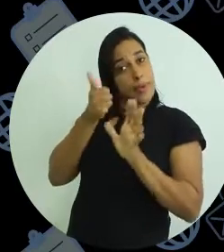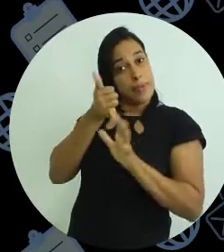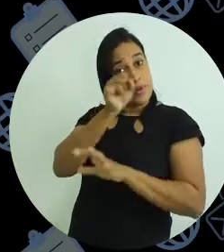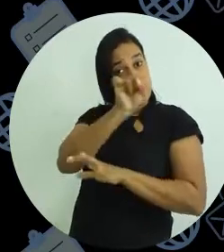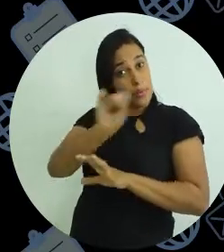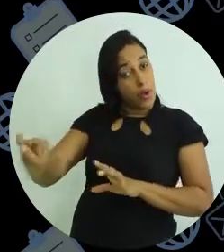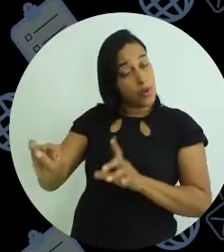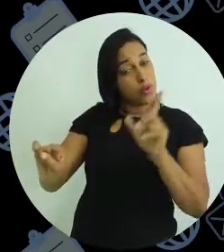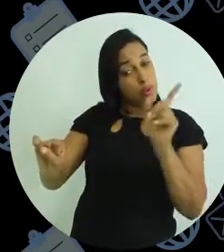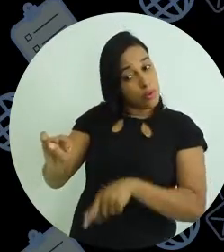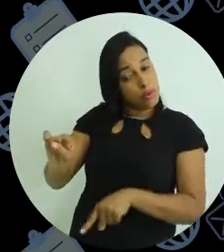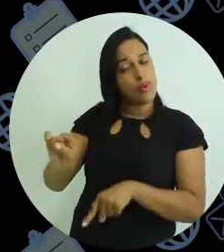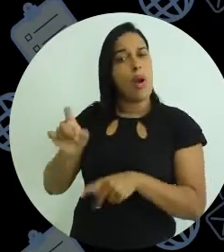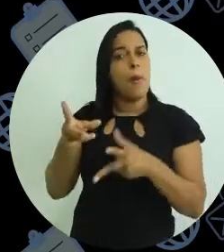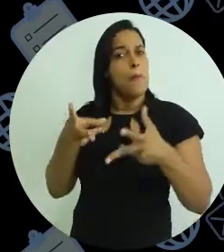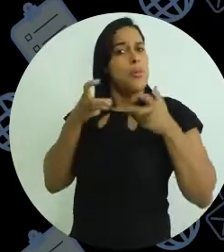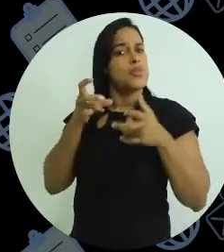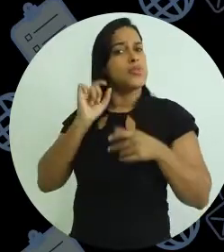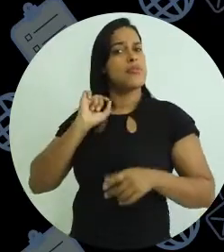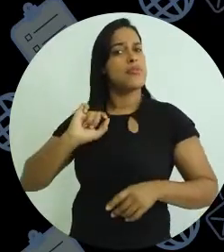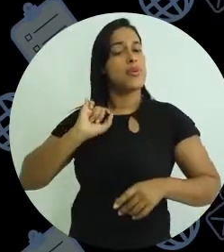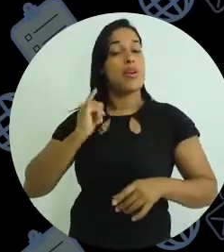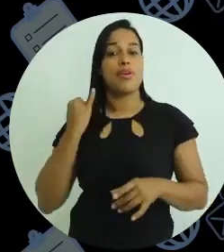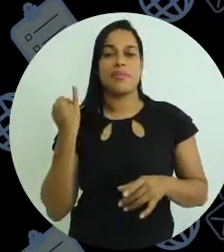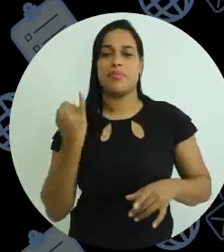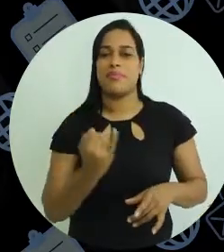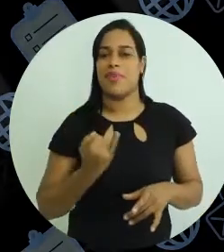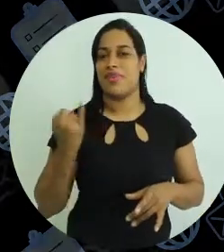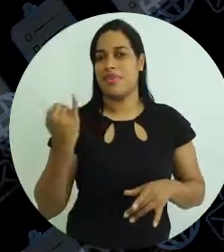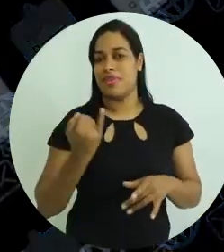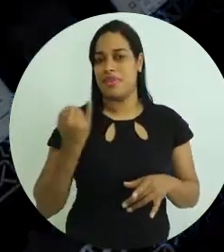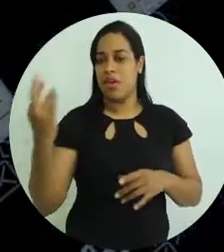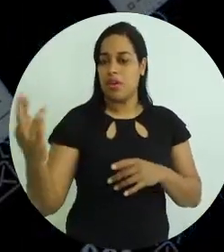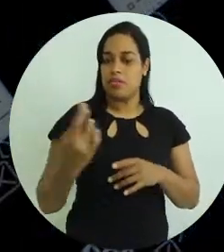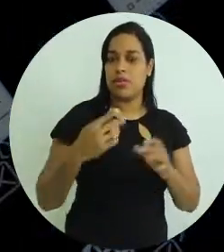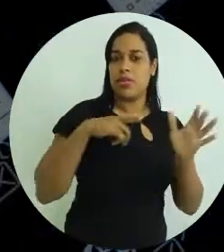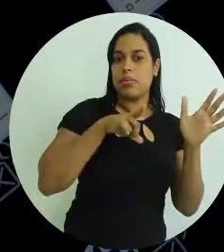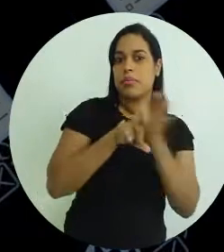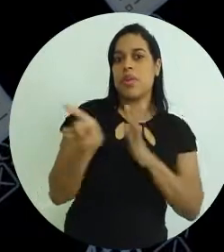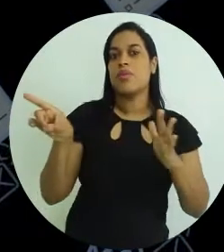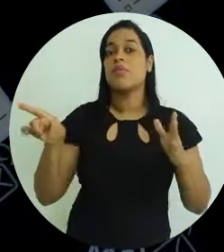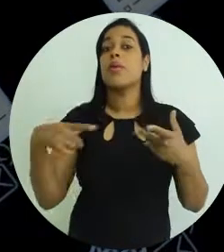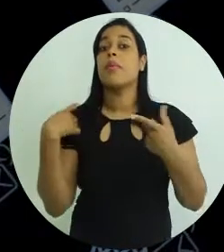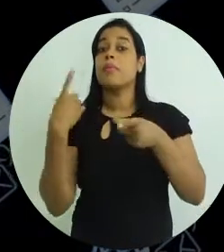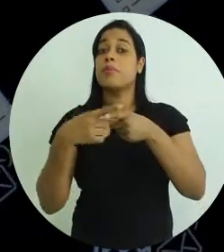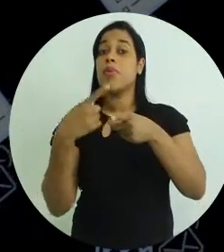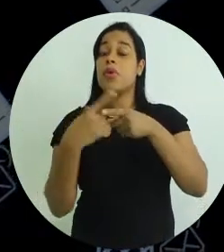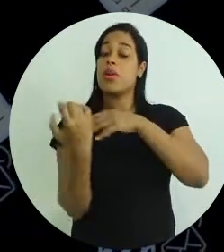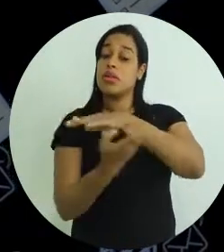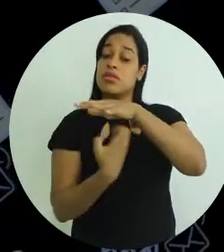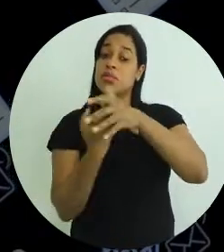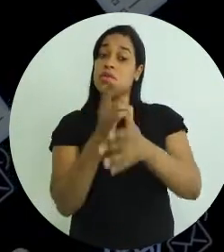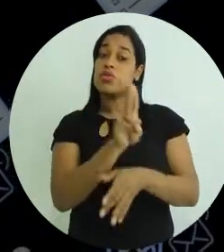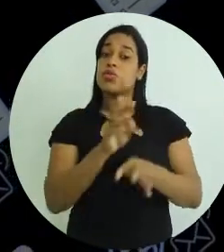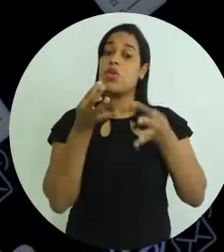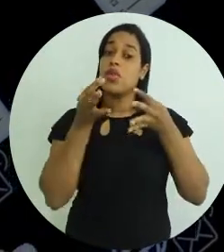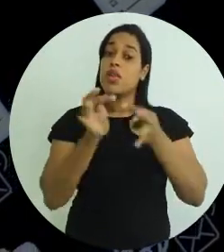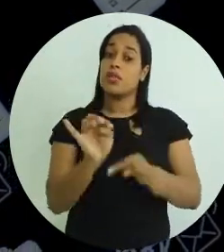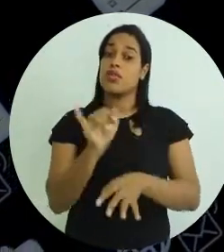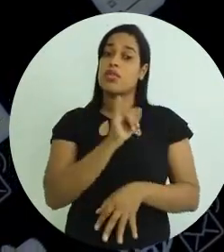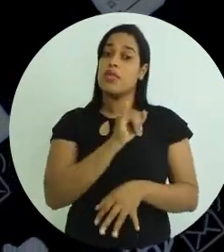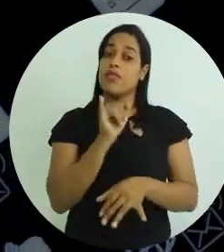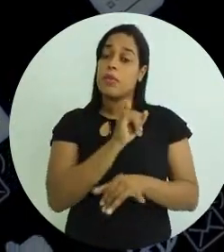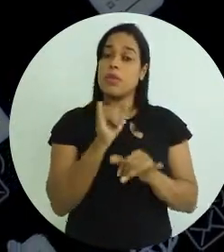módulo a gente observou um pouco a importância e tentou responder uma pergunta do por que as empresas usam tecnologia da